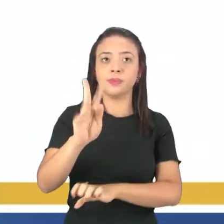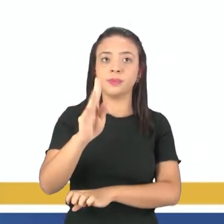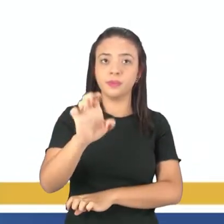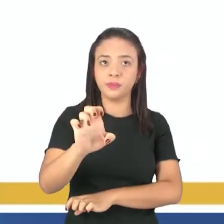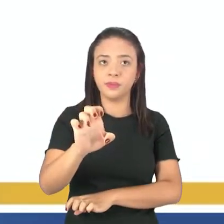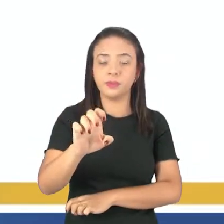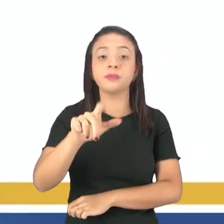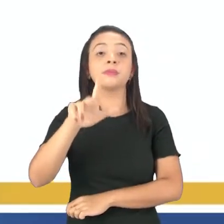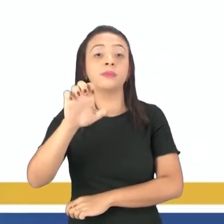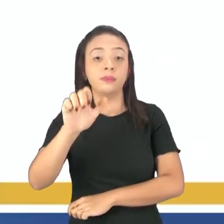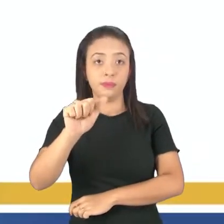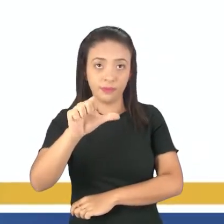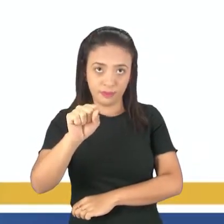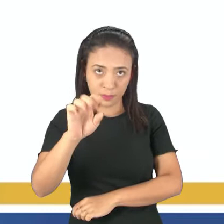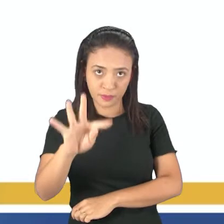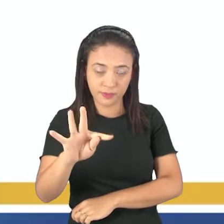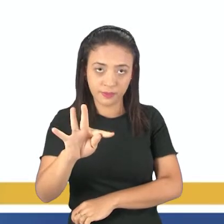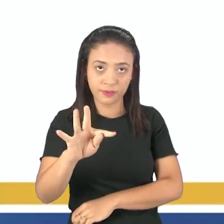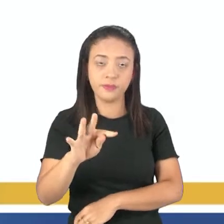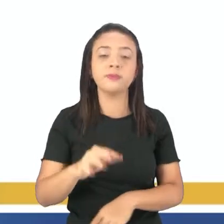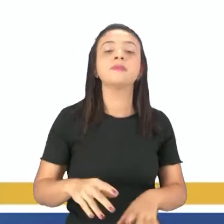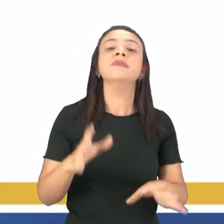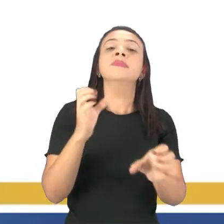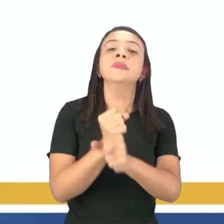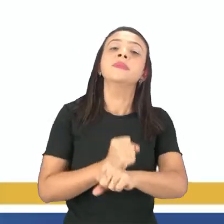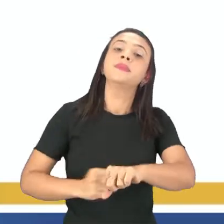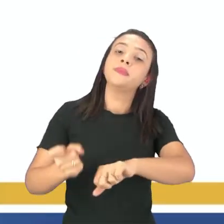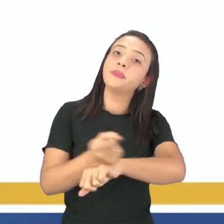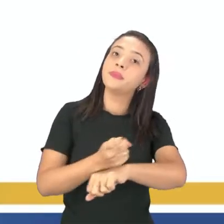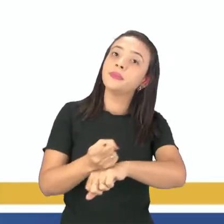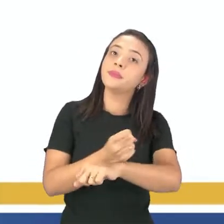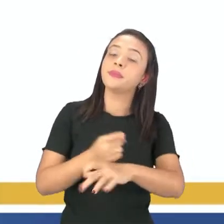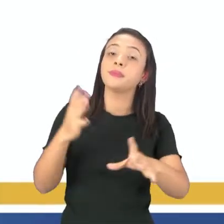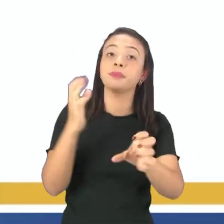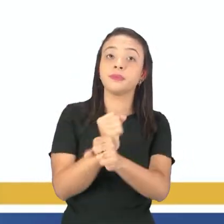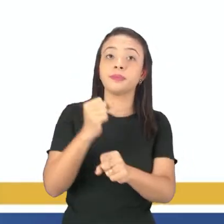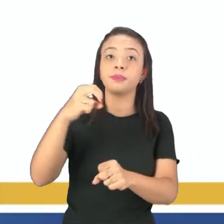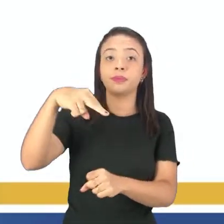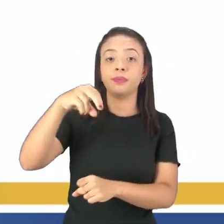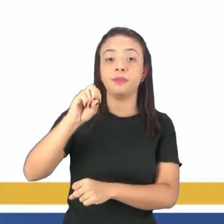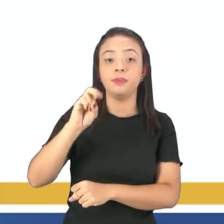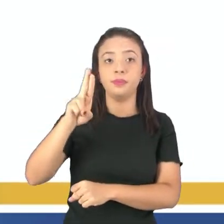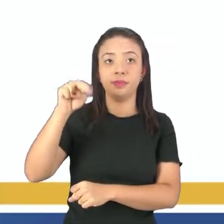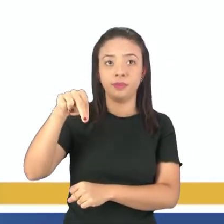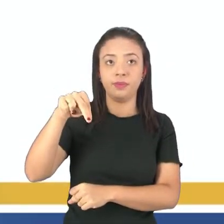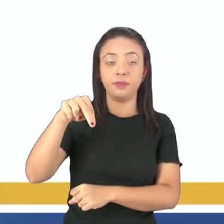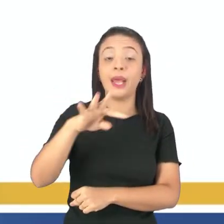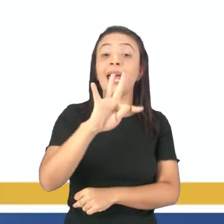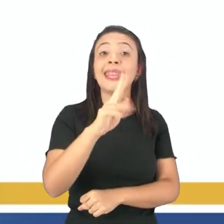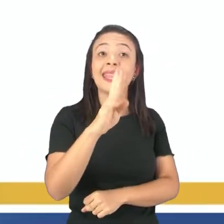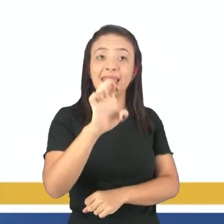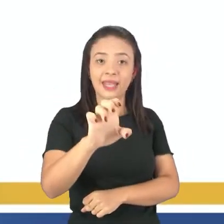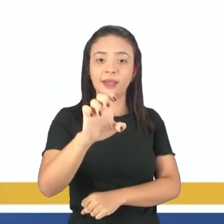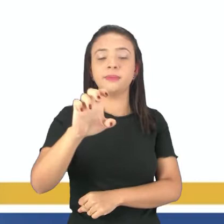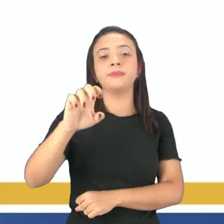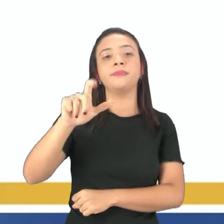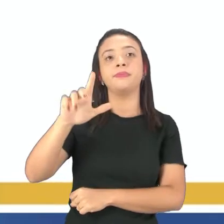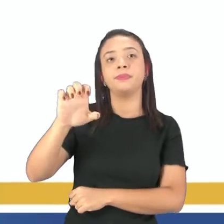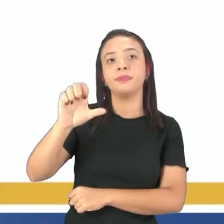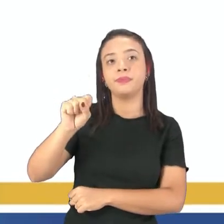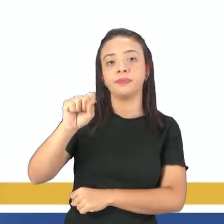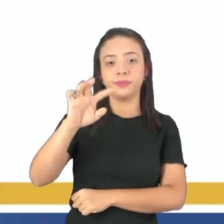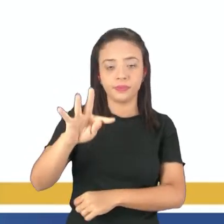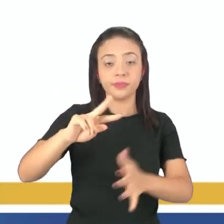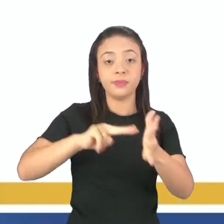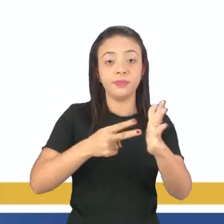o adjetivo, e noun. The least vai significar o menos. O adjetivo vai depender do que você vai